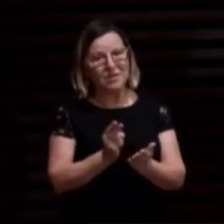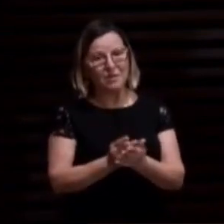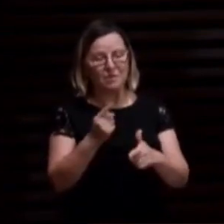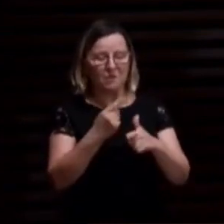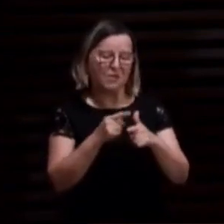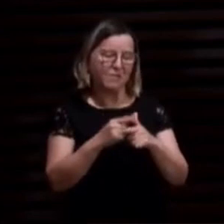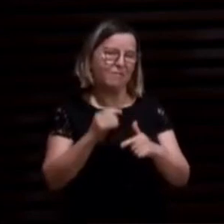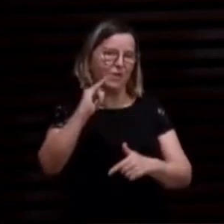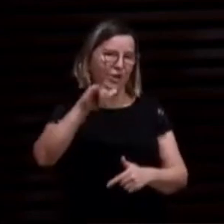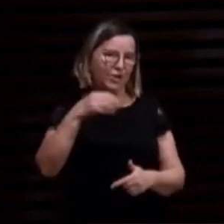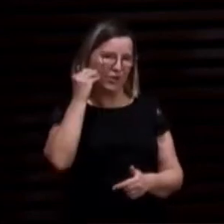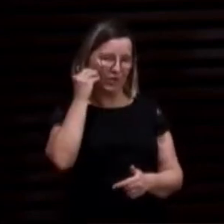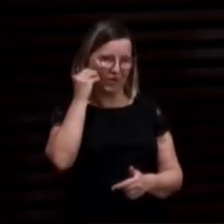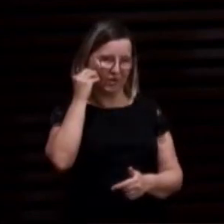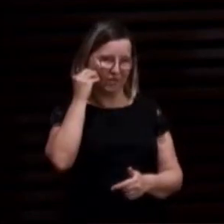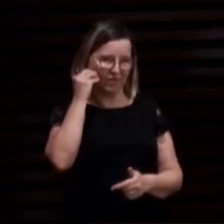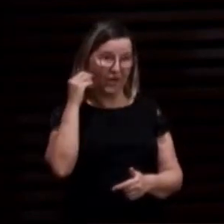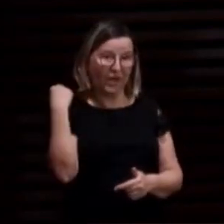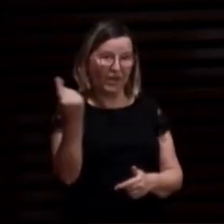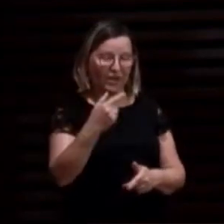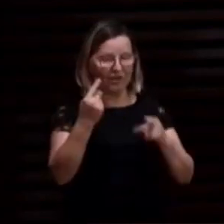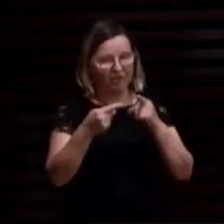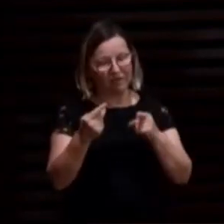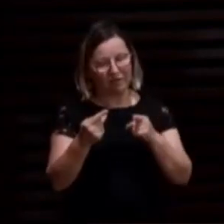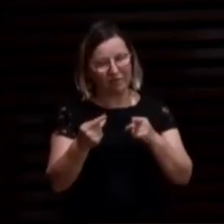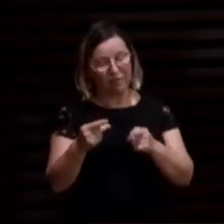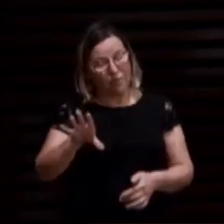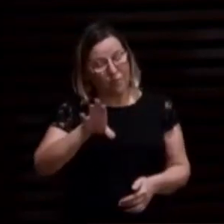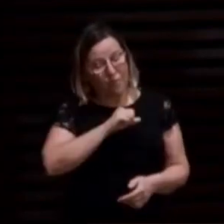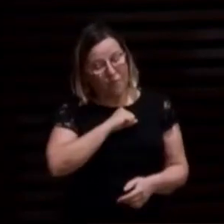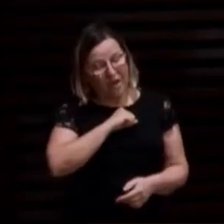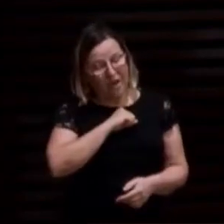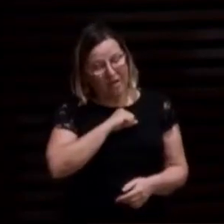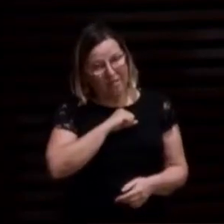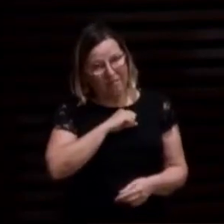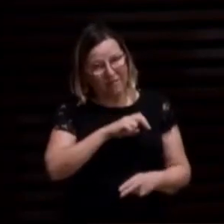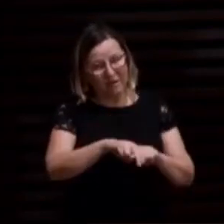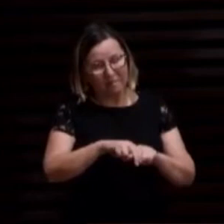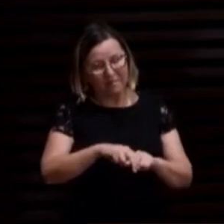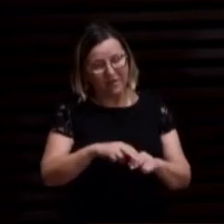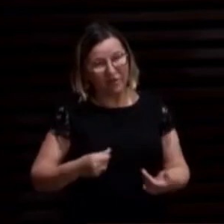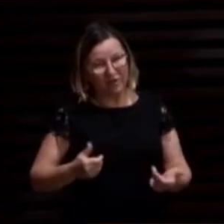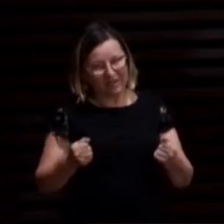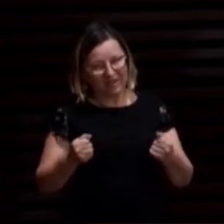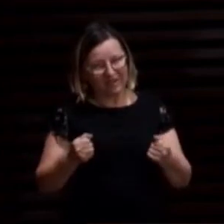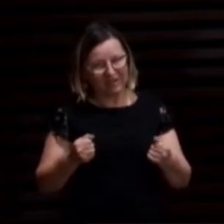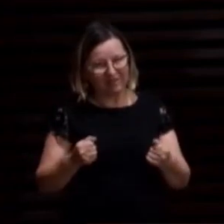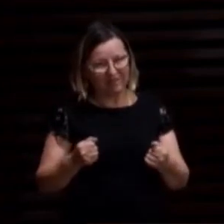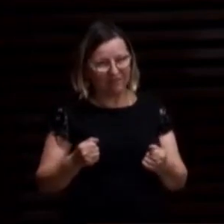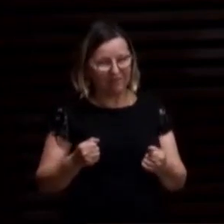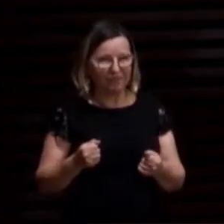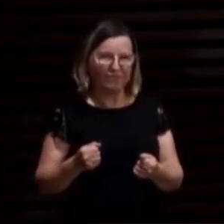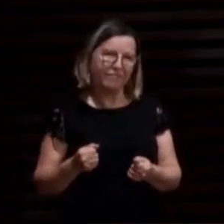falamos que o amor ao dinheiro é o quê? A raiz de todos os